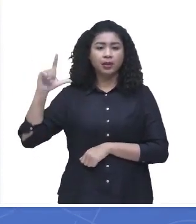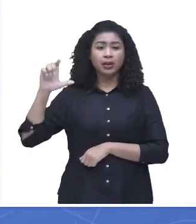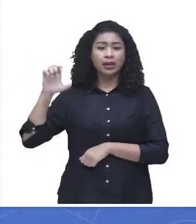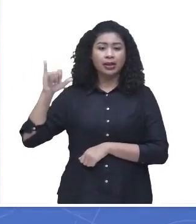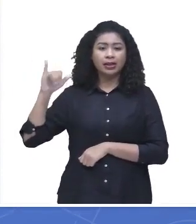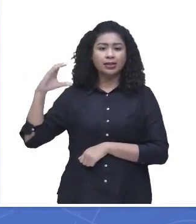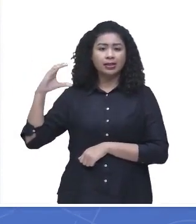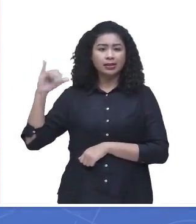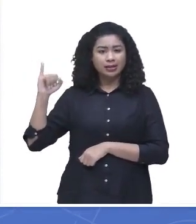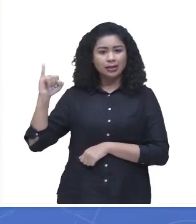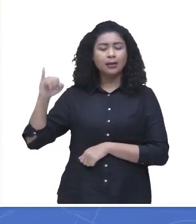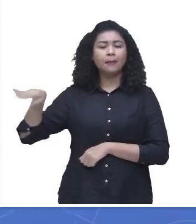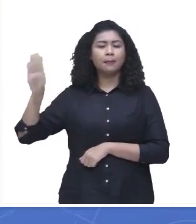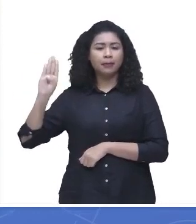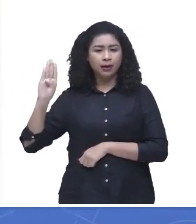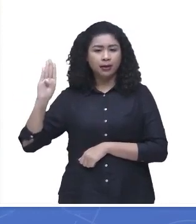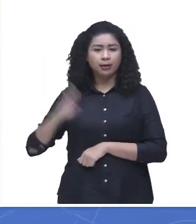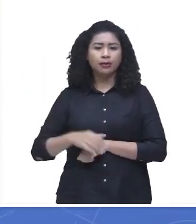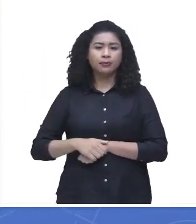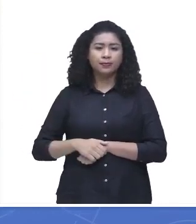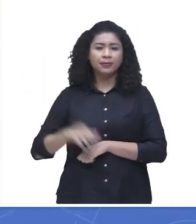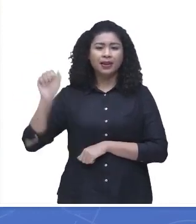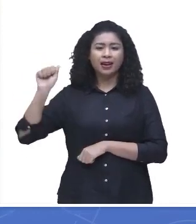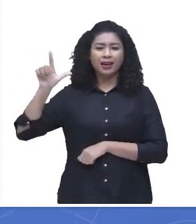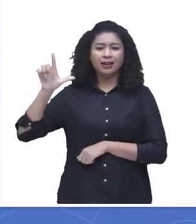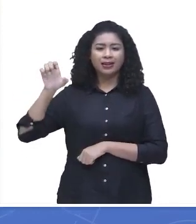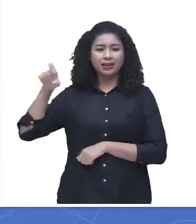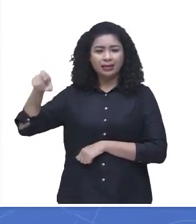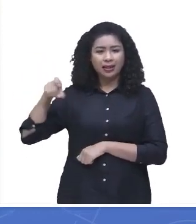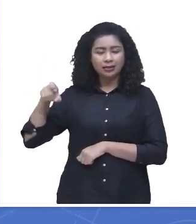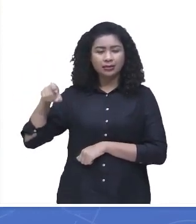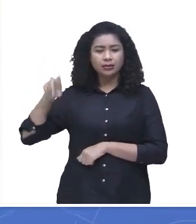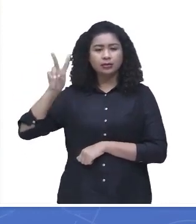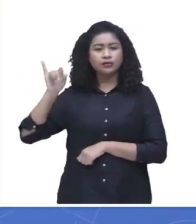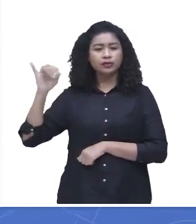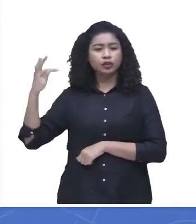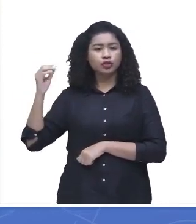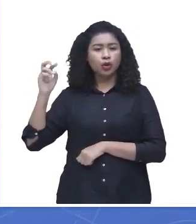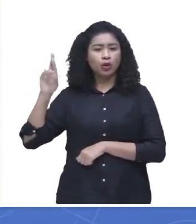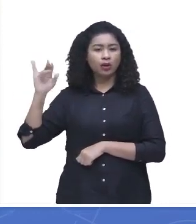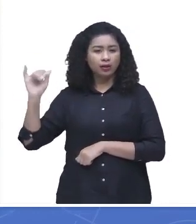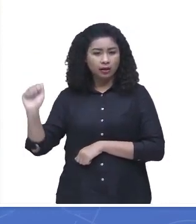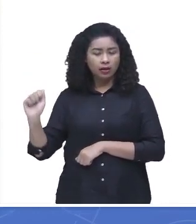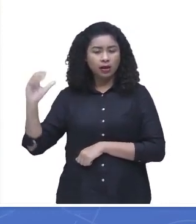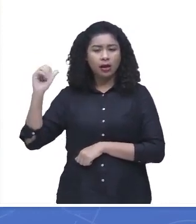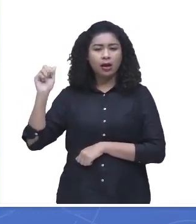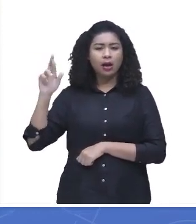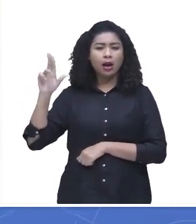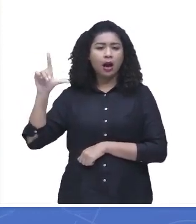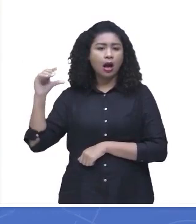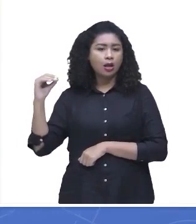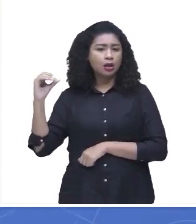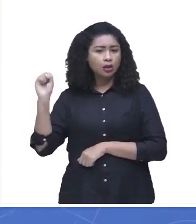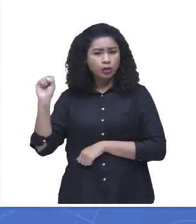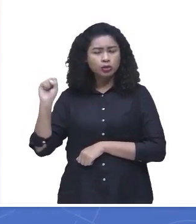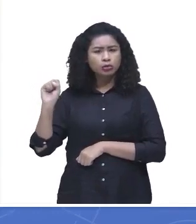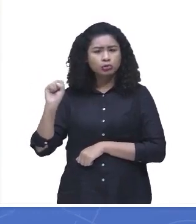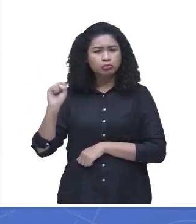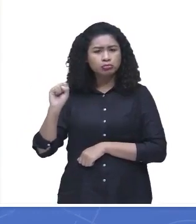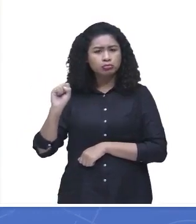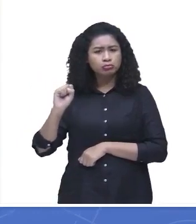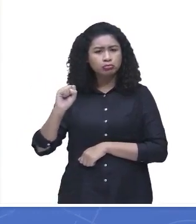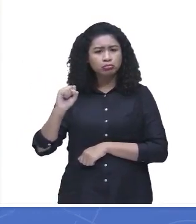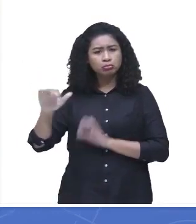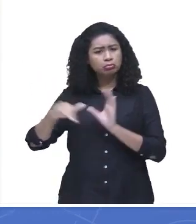Vitória, também letra B. Cadê? O Carlos Eduardo marcou... Não me disse a letra do seu aluno de